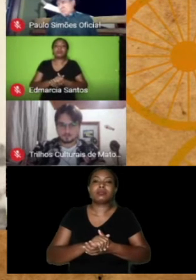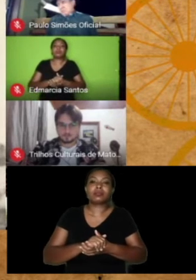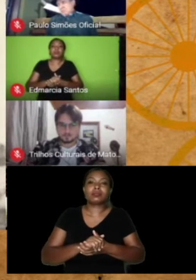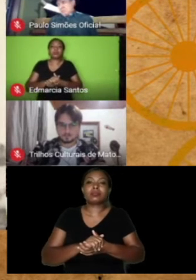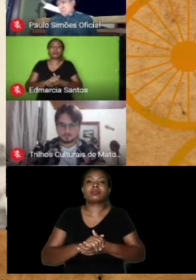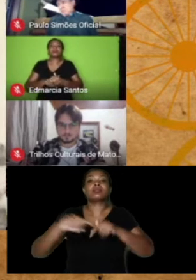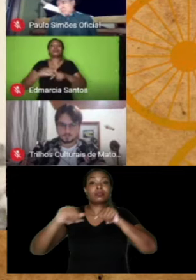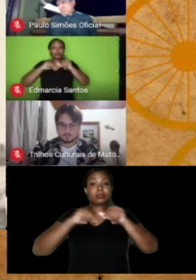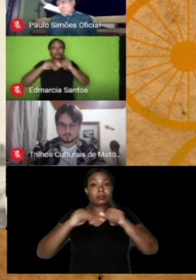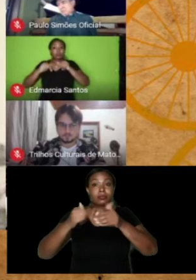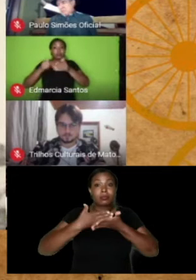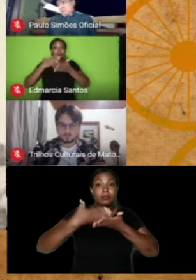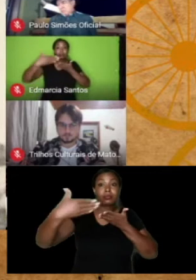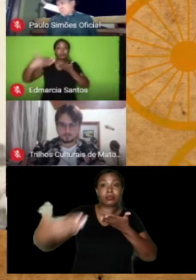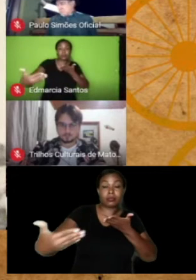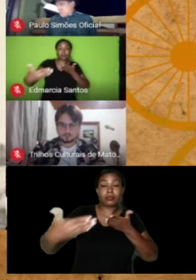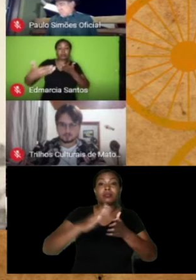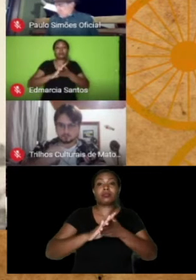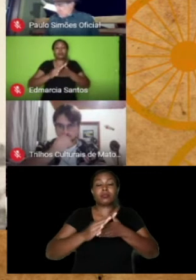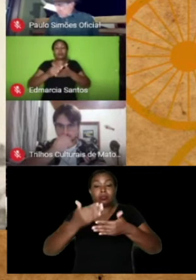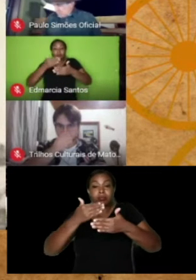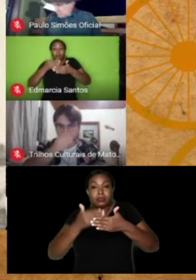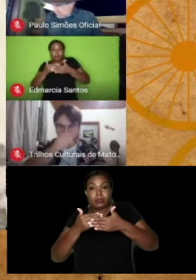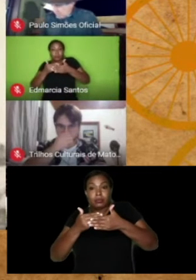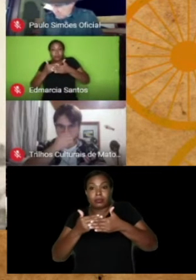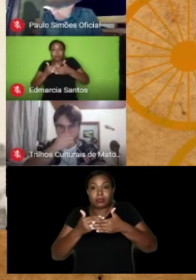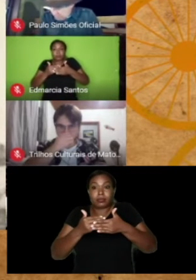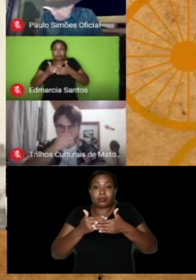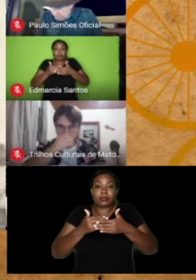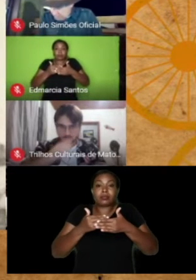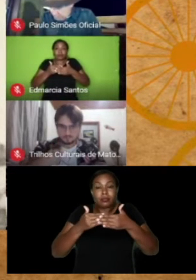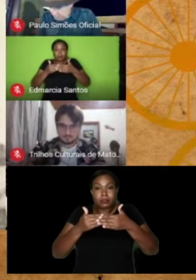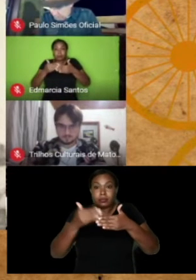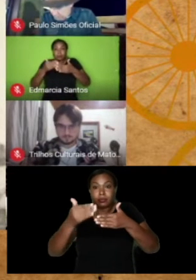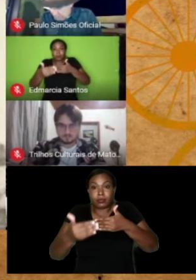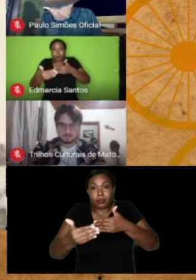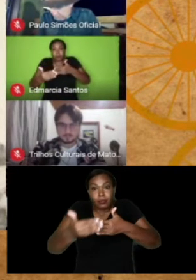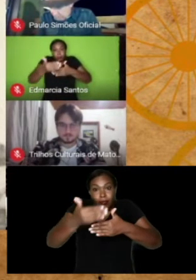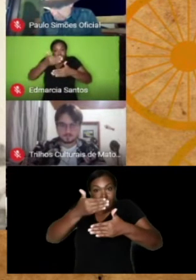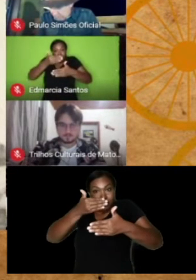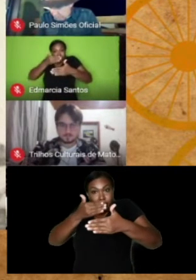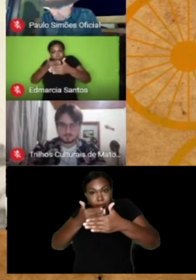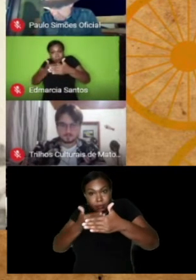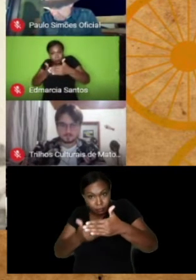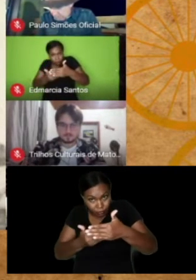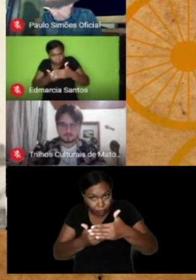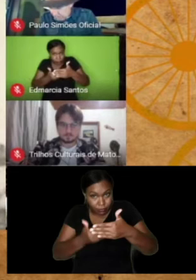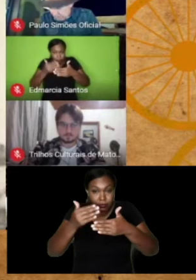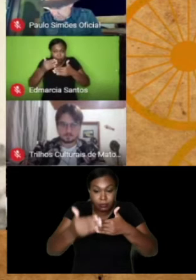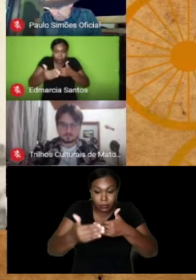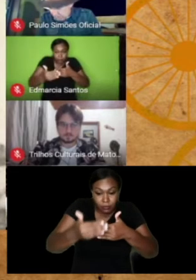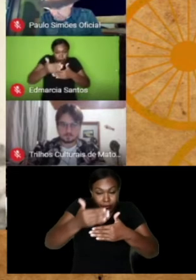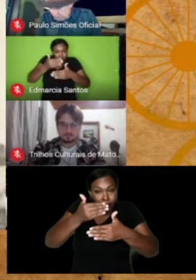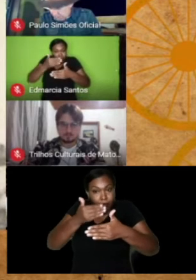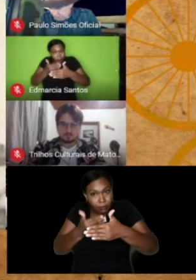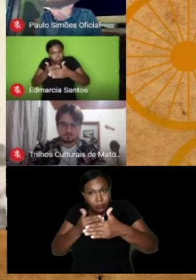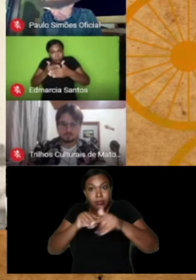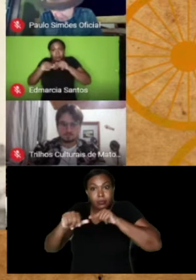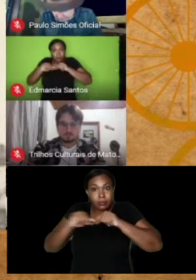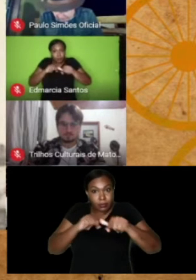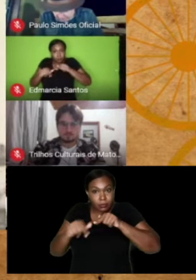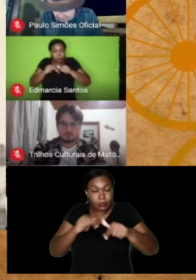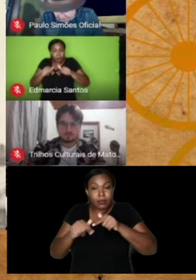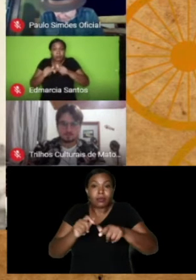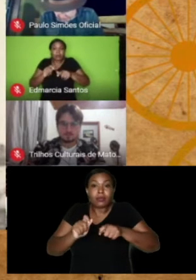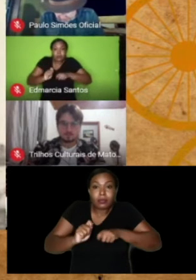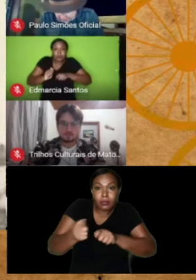o trabalho tem que começar de fora para dentro, né? Cada vez mais a gente impelir e